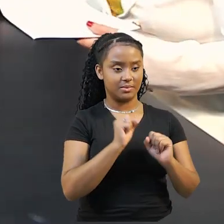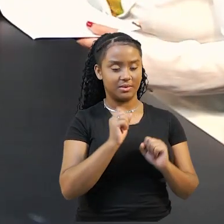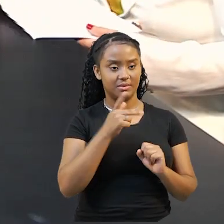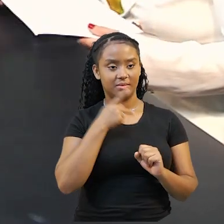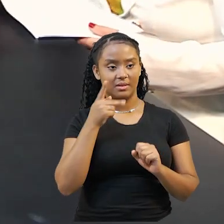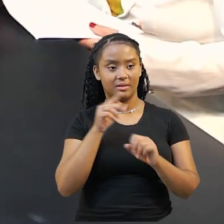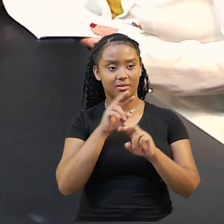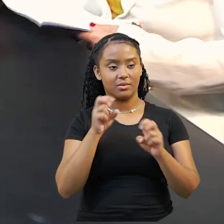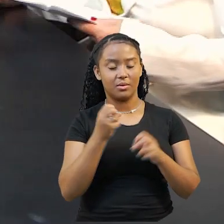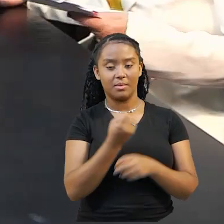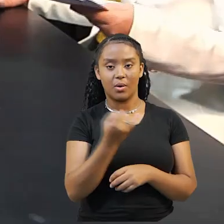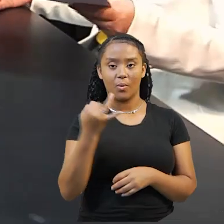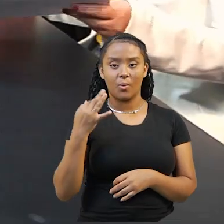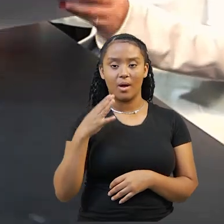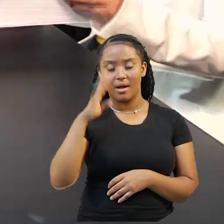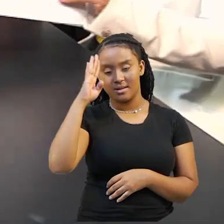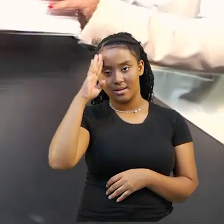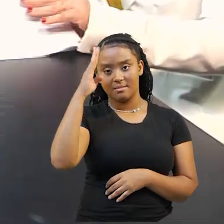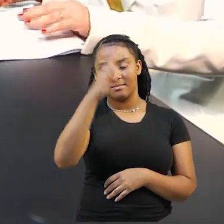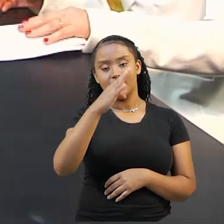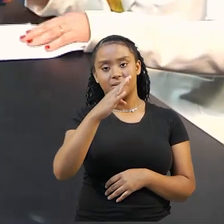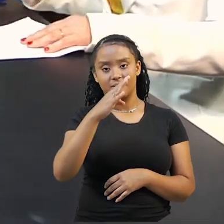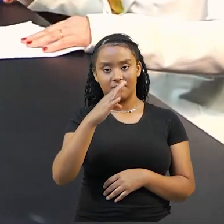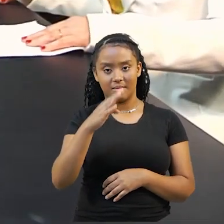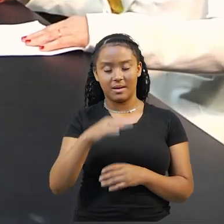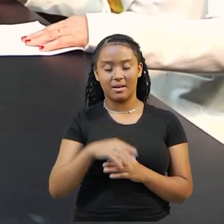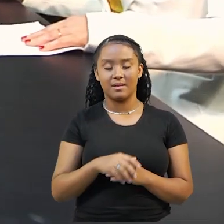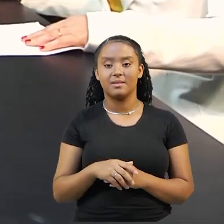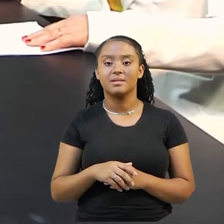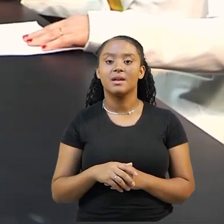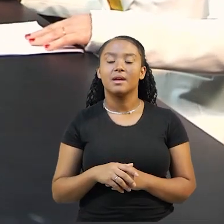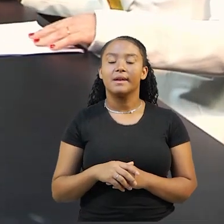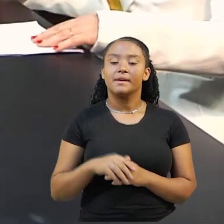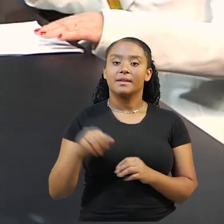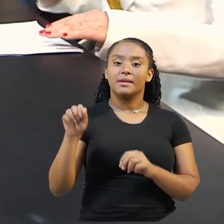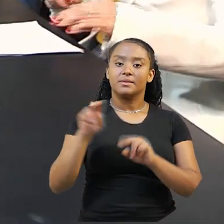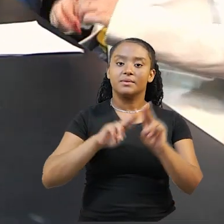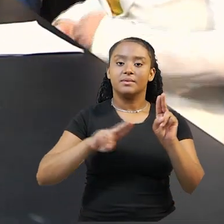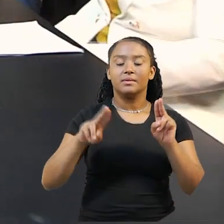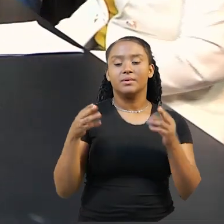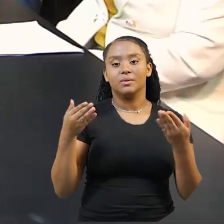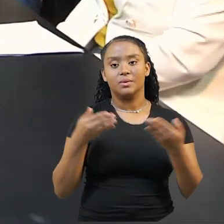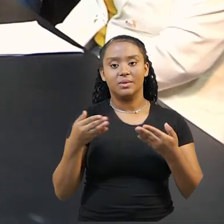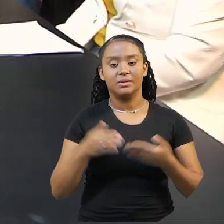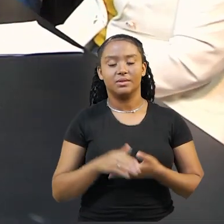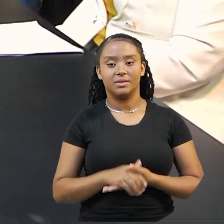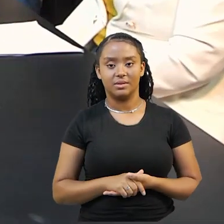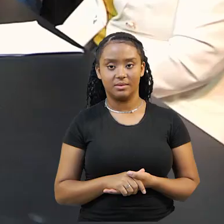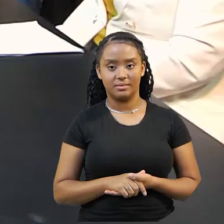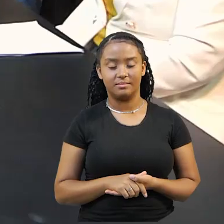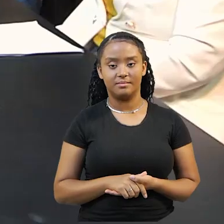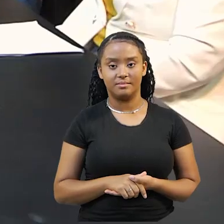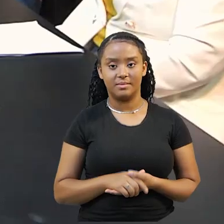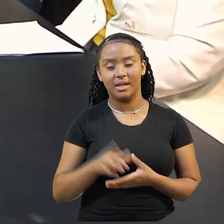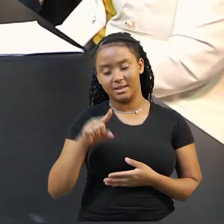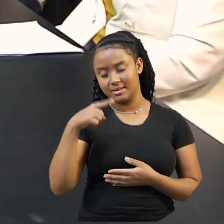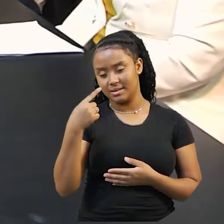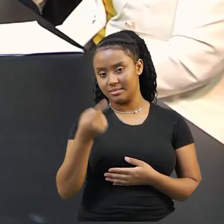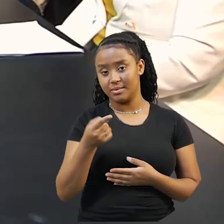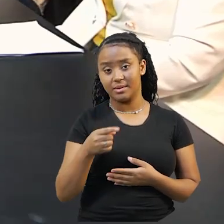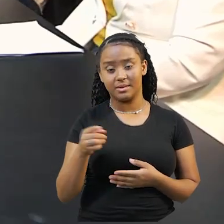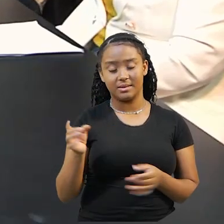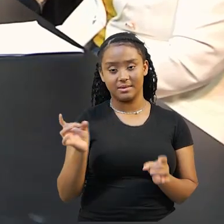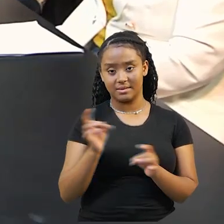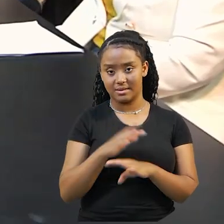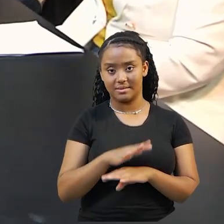que ou de quais as prioridades da Universidade Federal de Uberlândia hoje. E aí a gente fecha, eu te